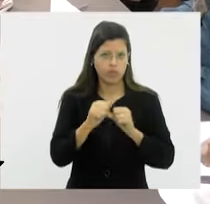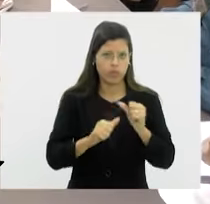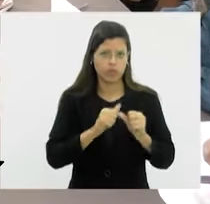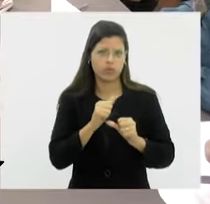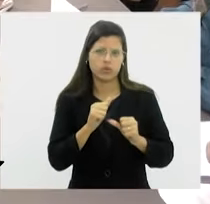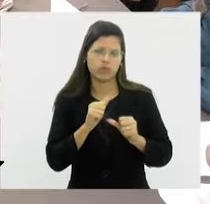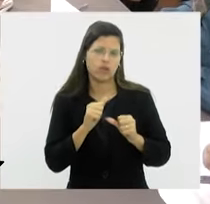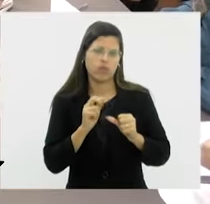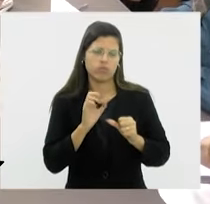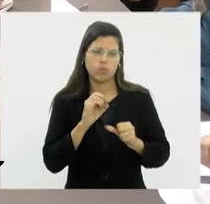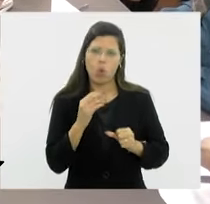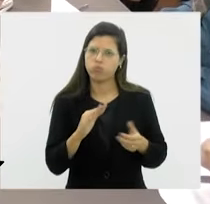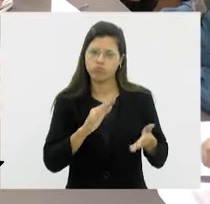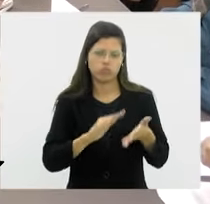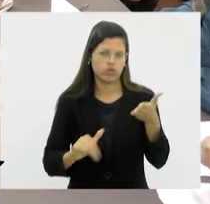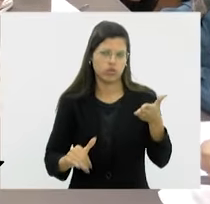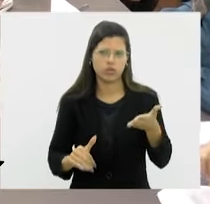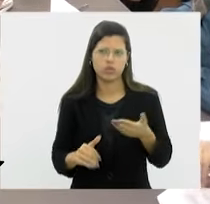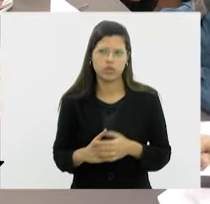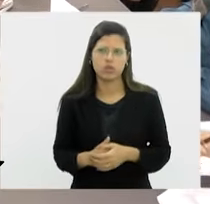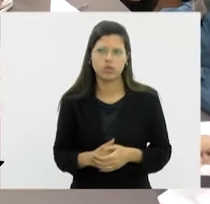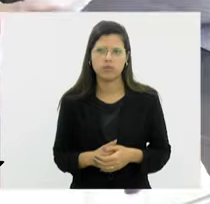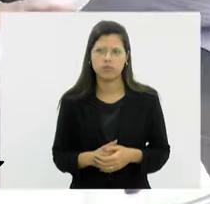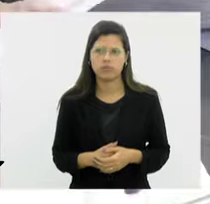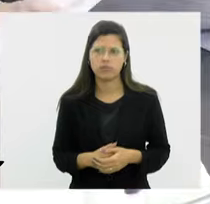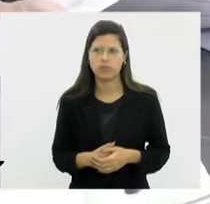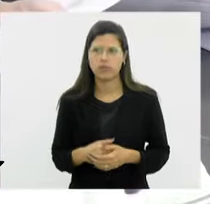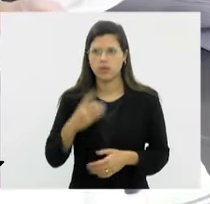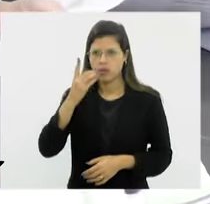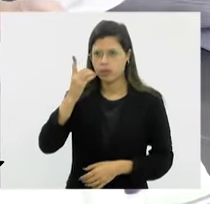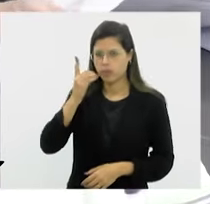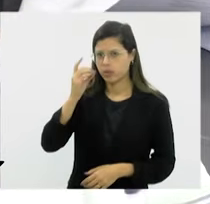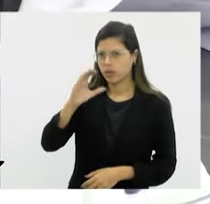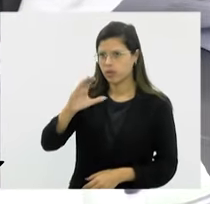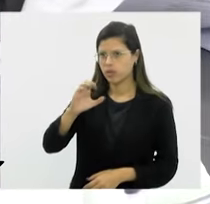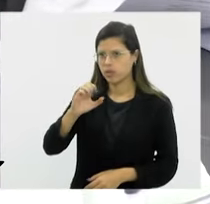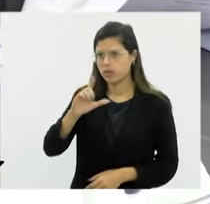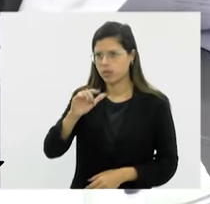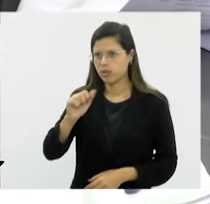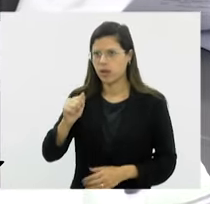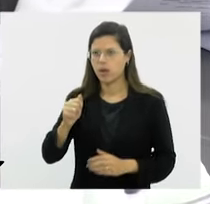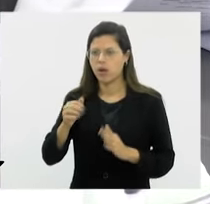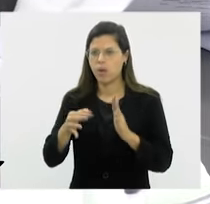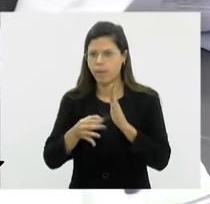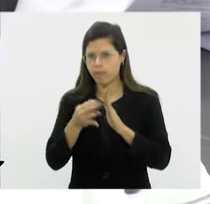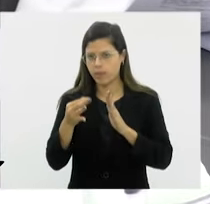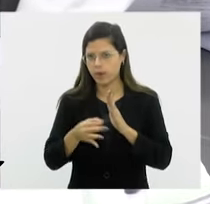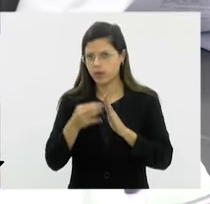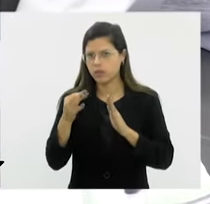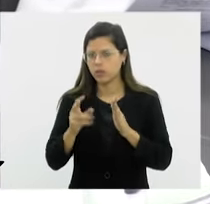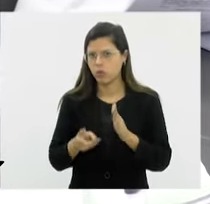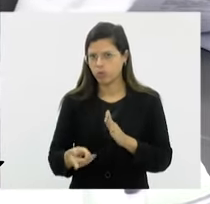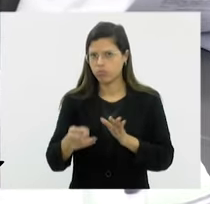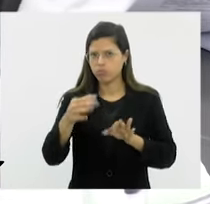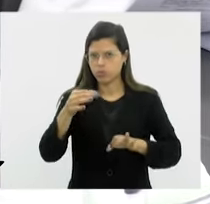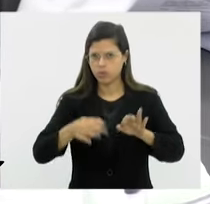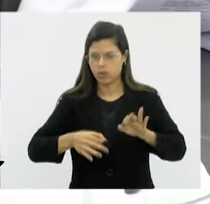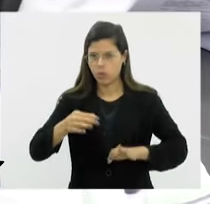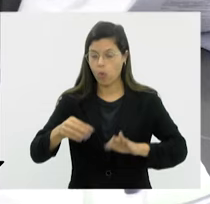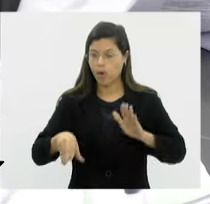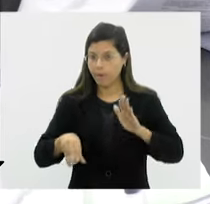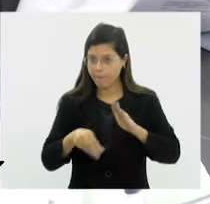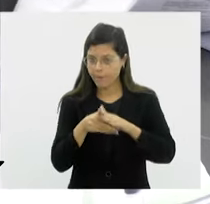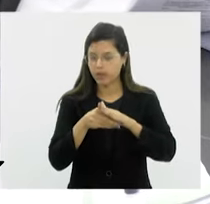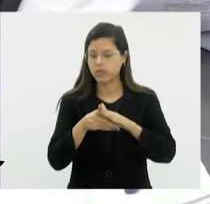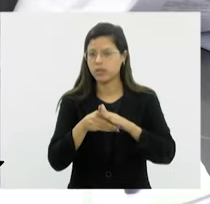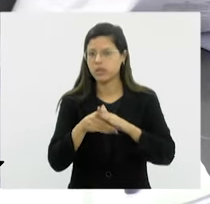suprime. Então, seriam essas observações. A deputada Célia, então o parecer continua sendo pela juridicidade com emendas,